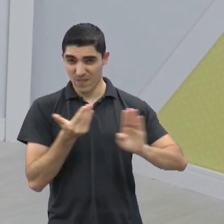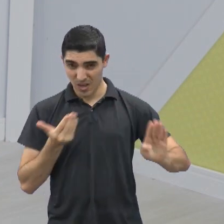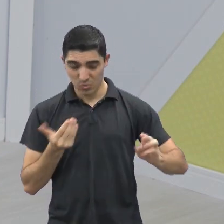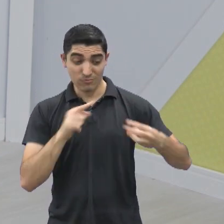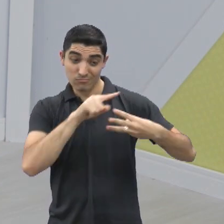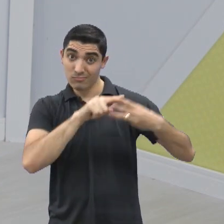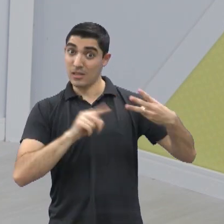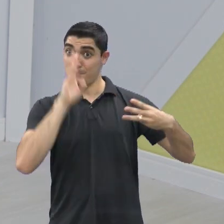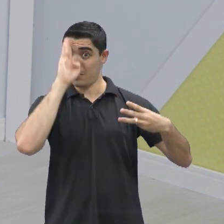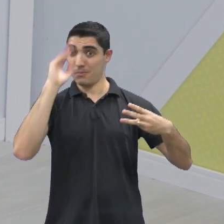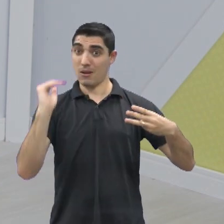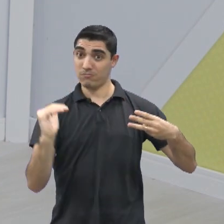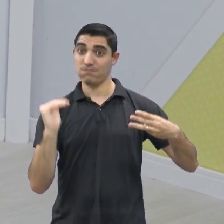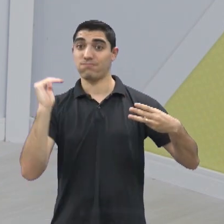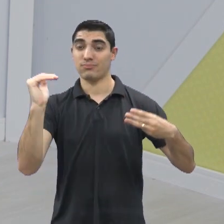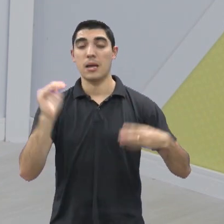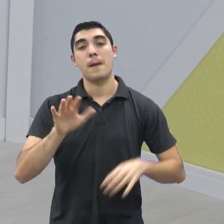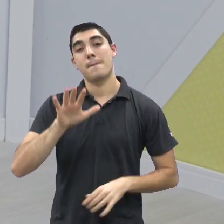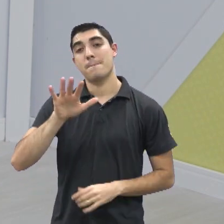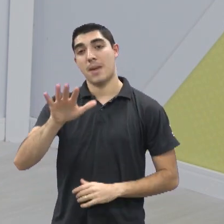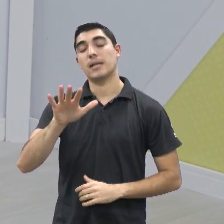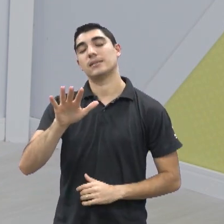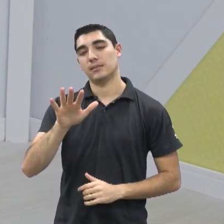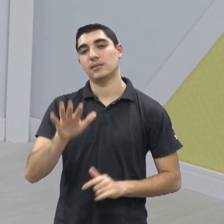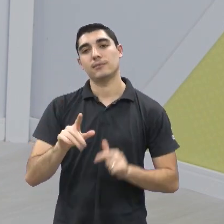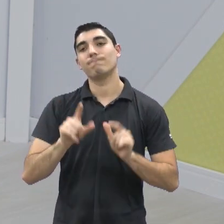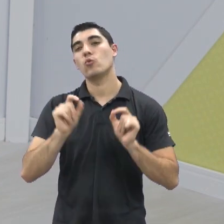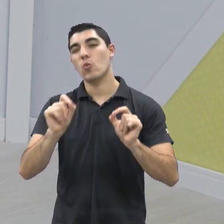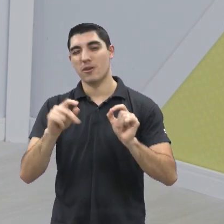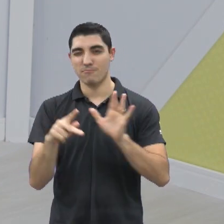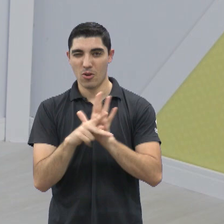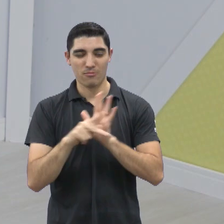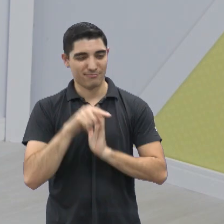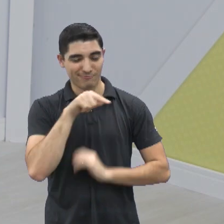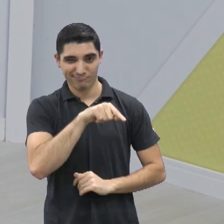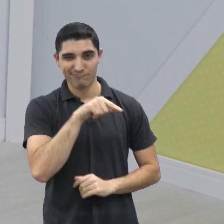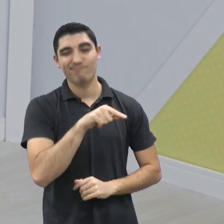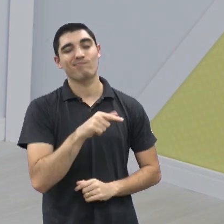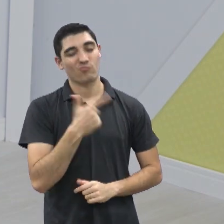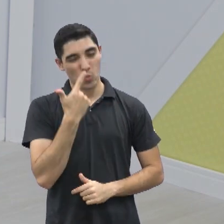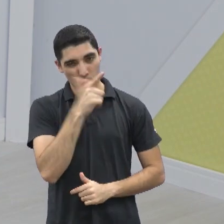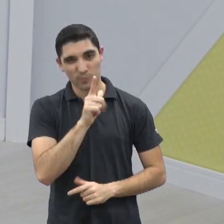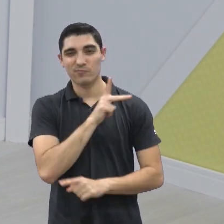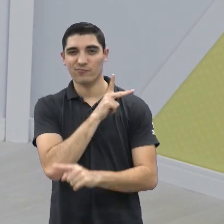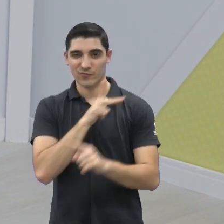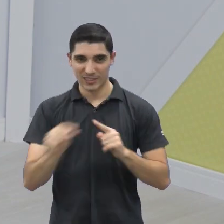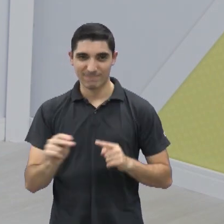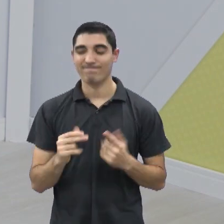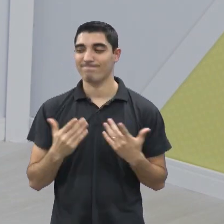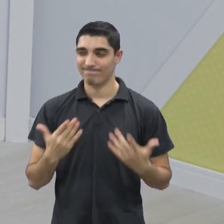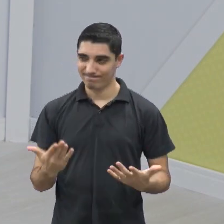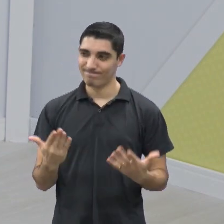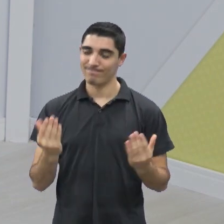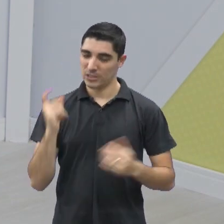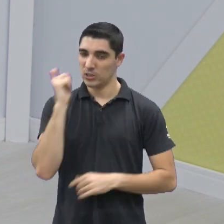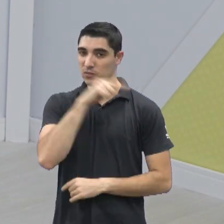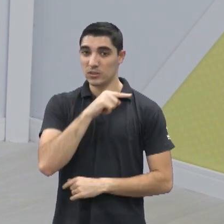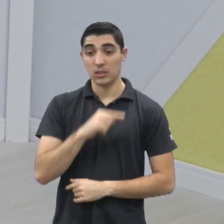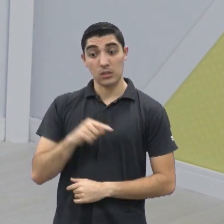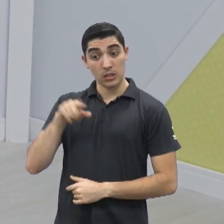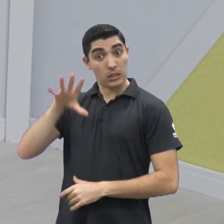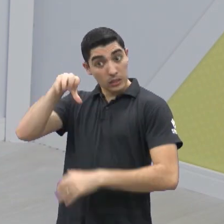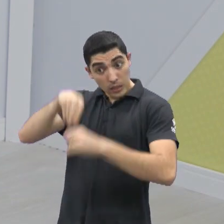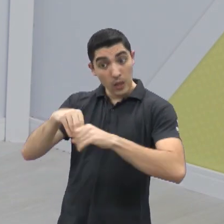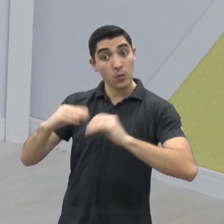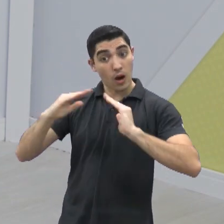titulares, o time da região metropolitana de São Paulo acabou levando a melhor e de virada, mesmo jogando no Teatrão.